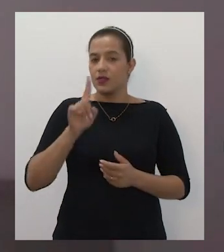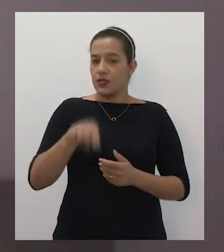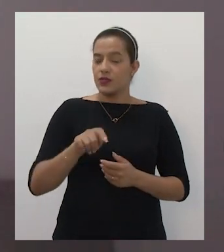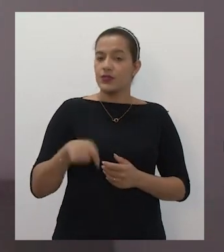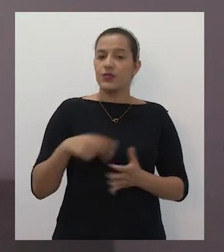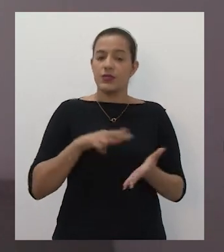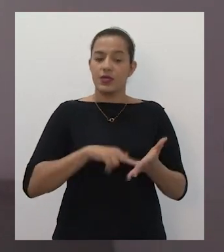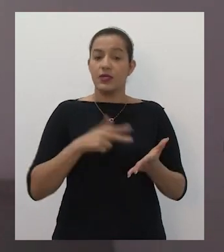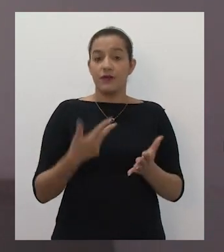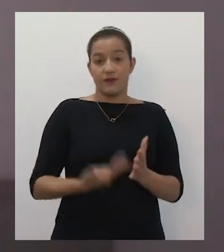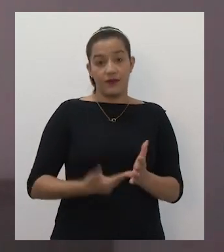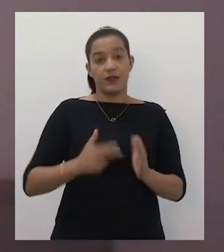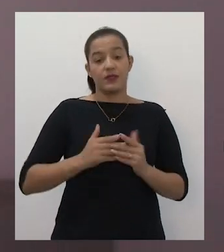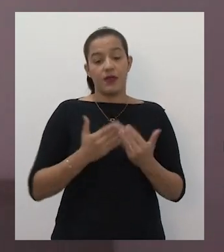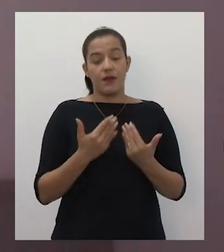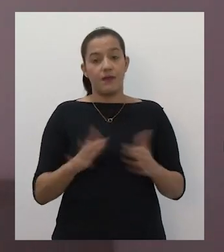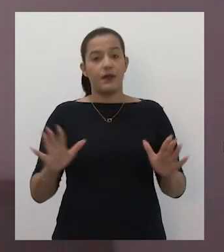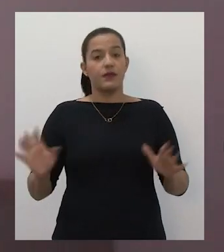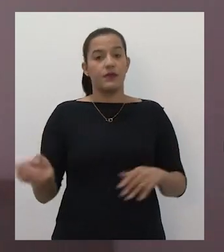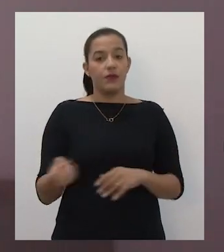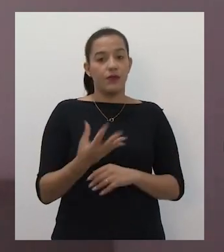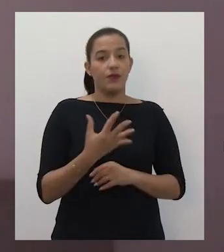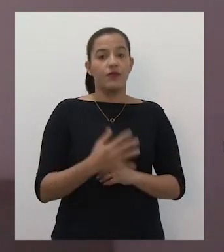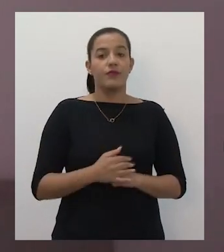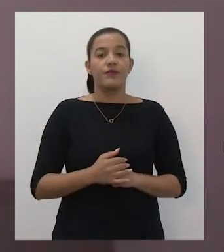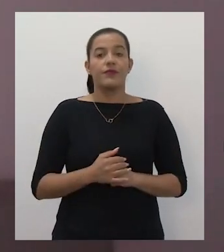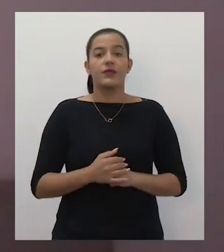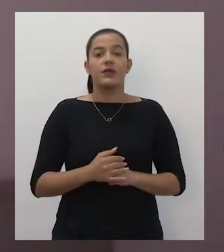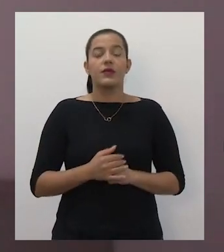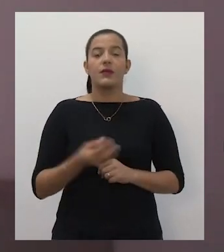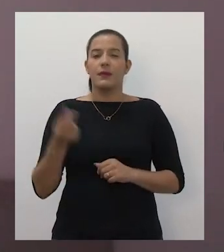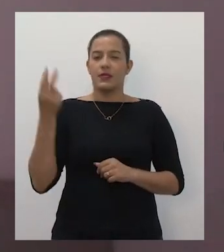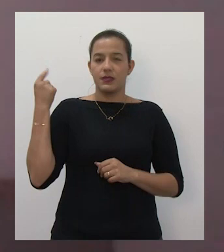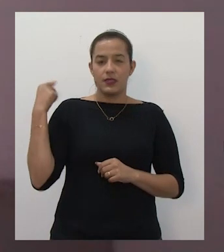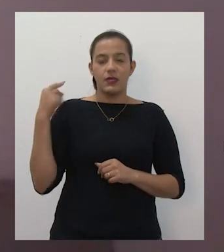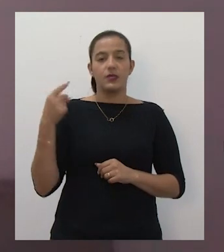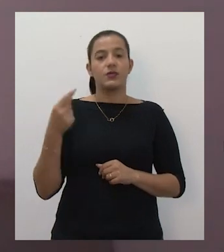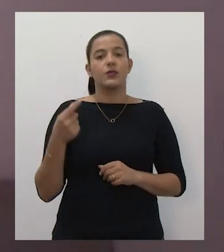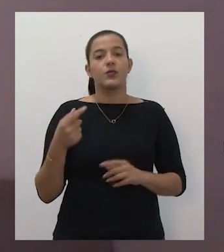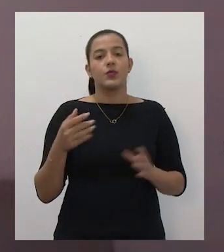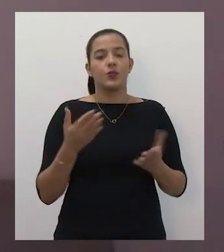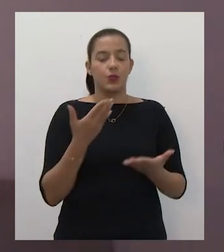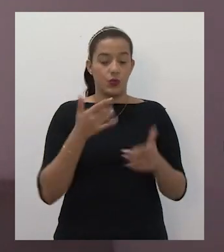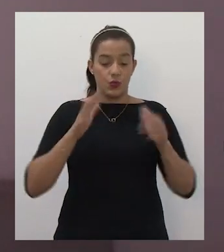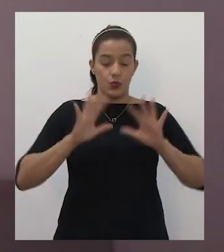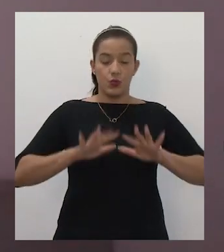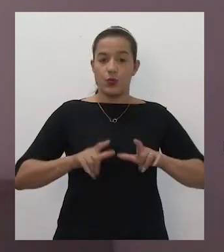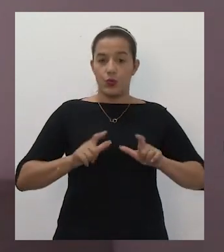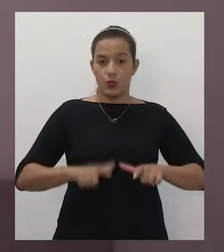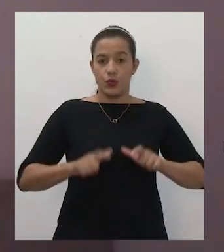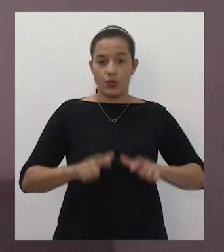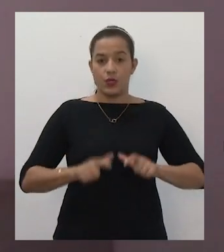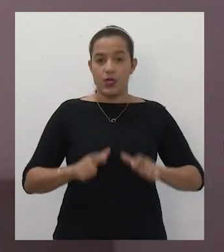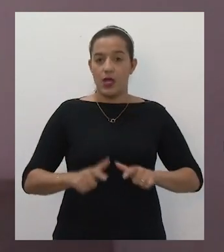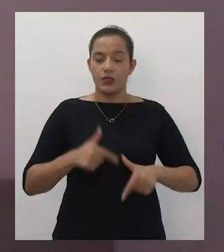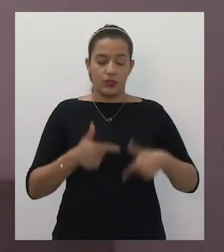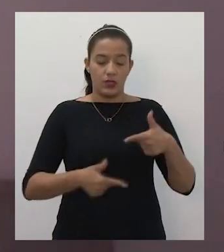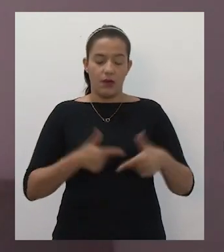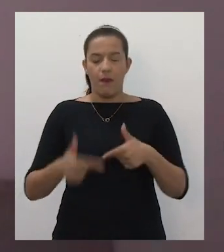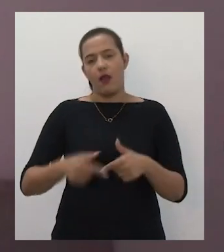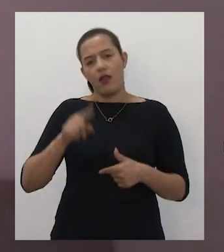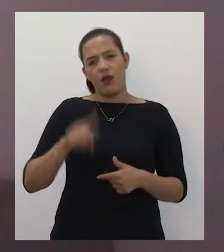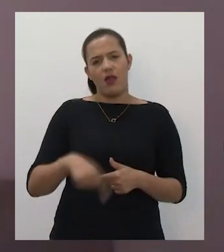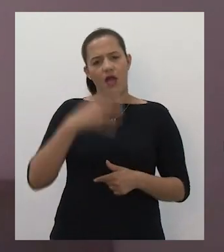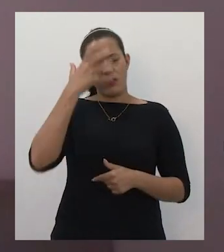novo, né? Normalmente um ambiente de trabalho, antigamente, principalmente, tinha que ser um ambiente sério,